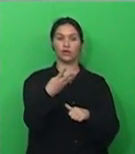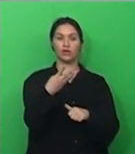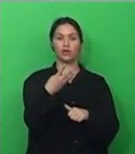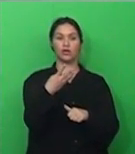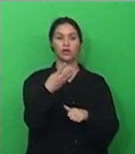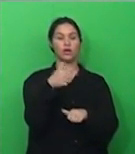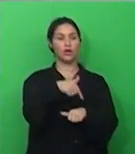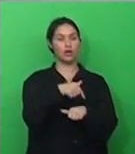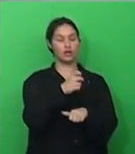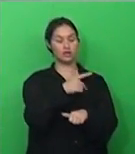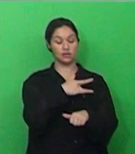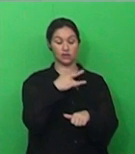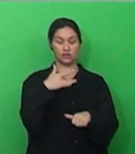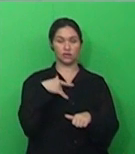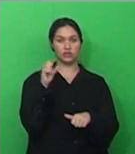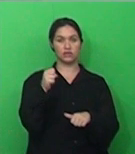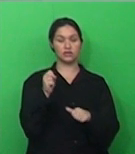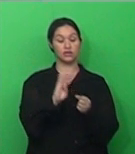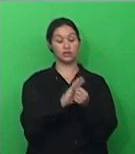Boa Vista.